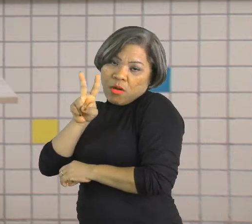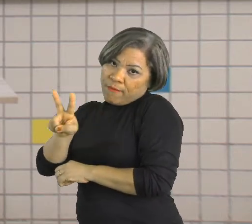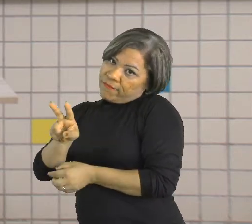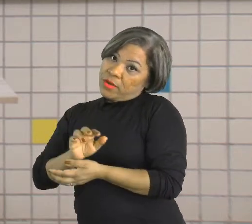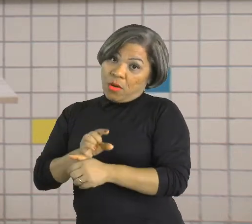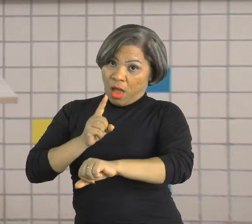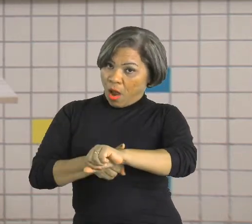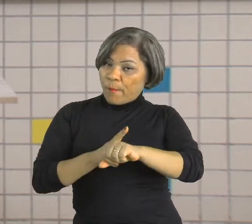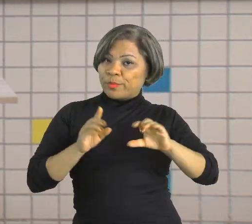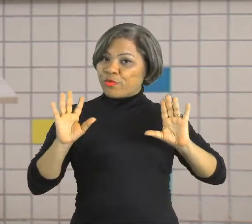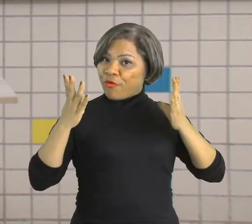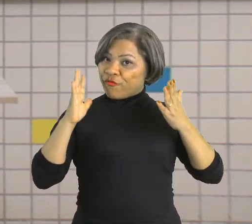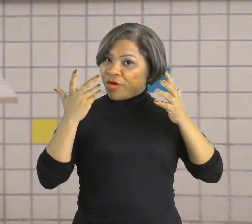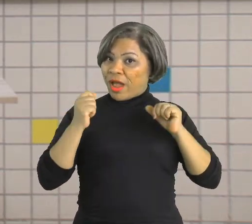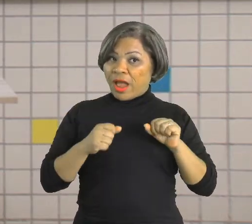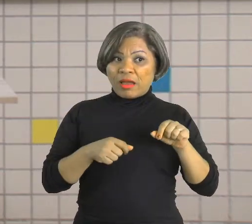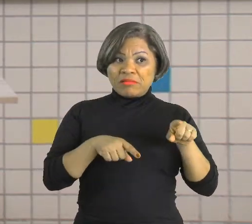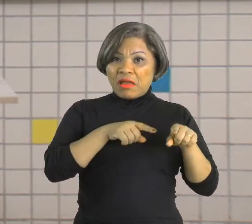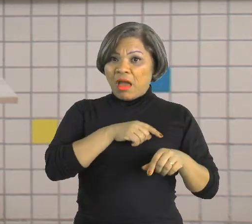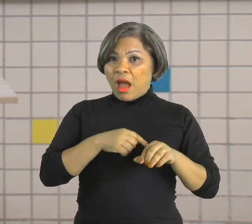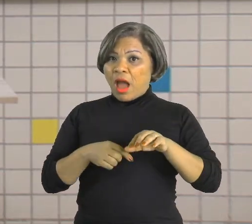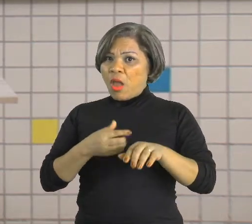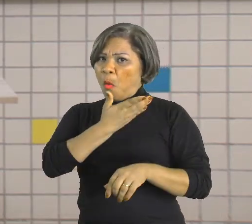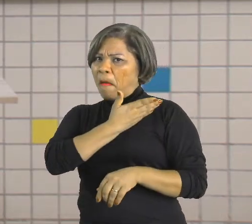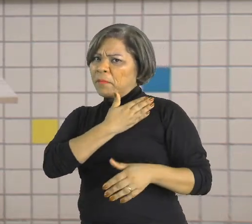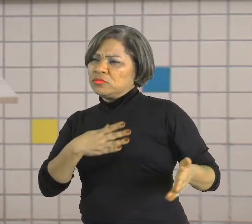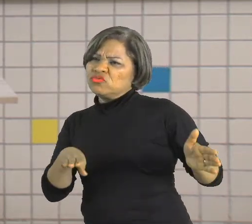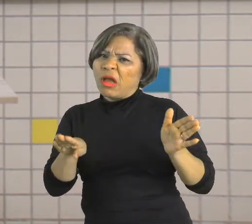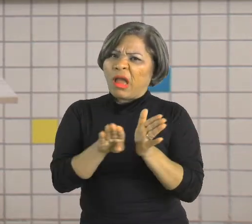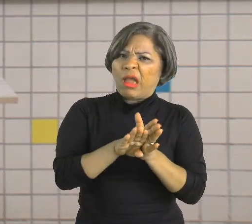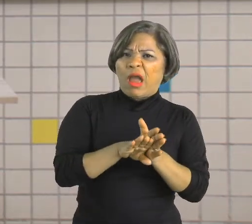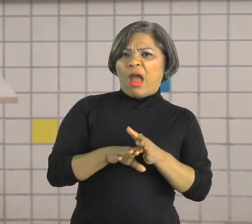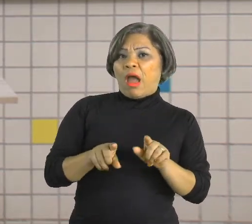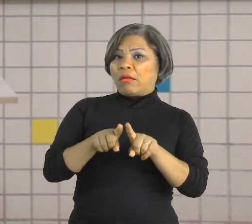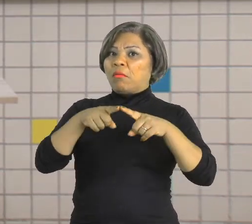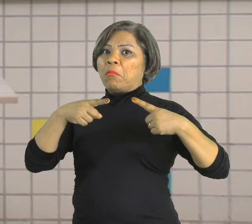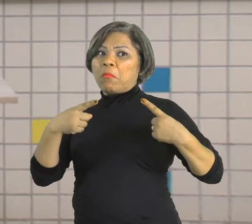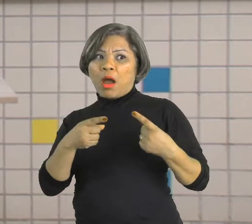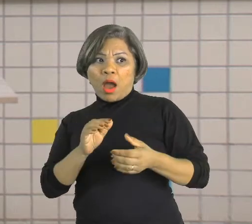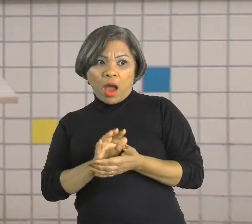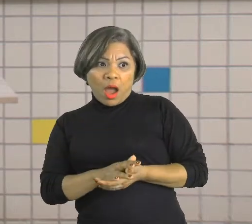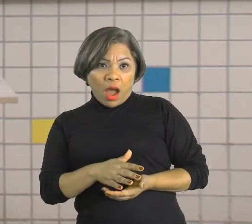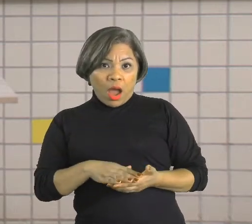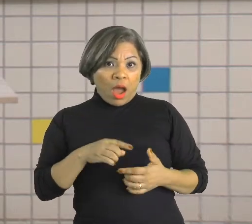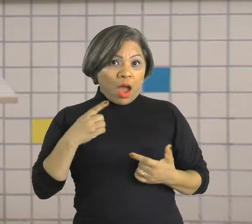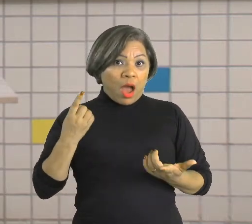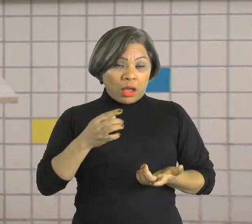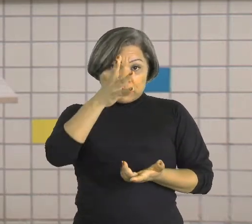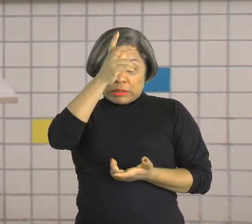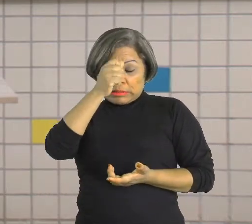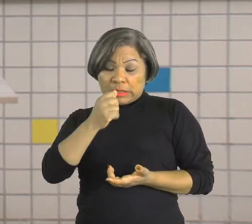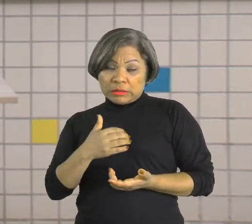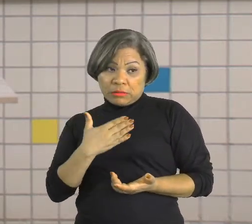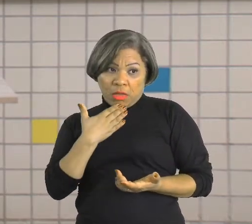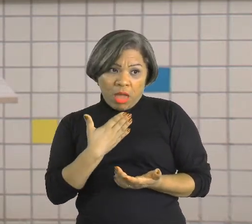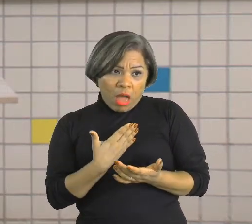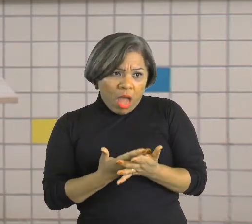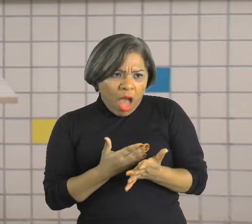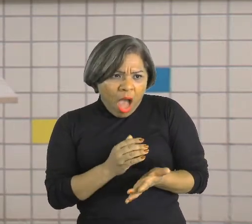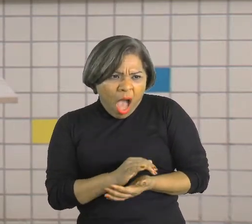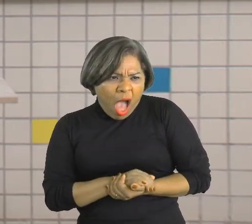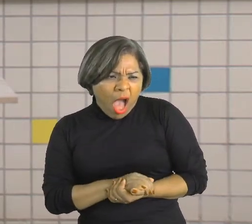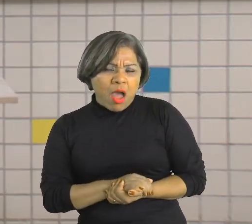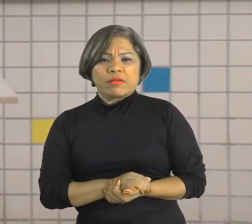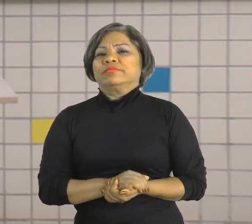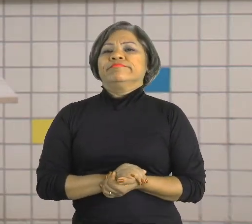apareceram. E eles não eram nada daquilo que ela esperava, né? Então vocês vão desenhar esse momento, que eles chegam,